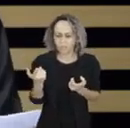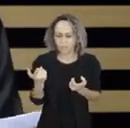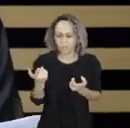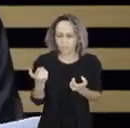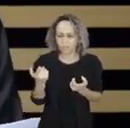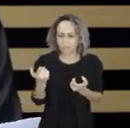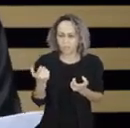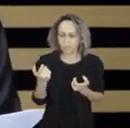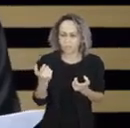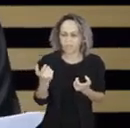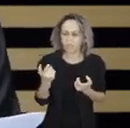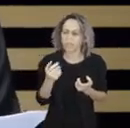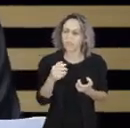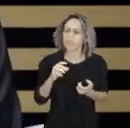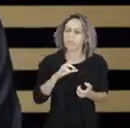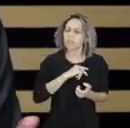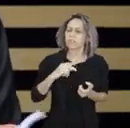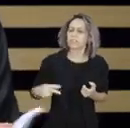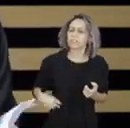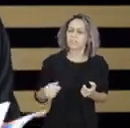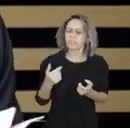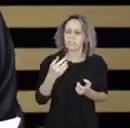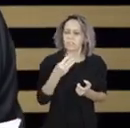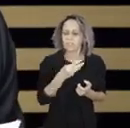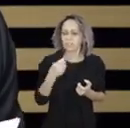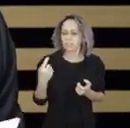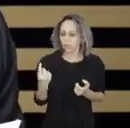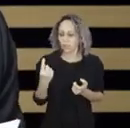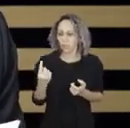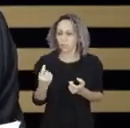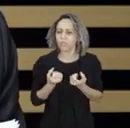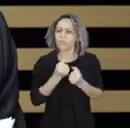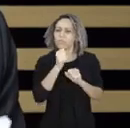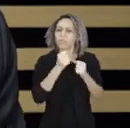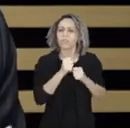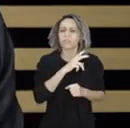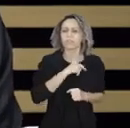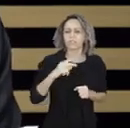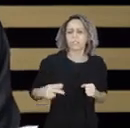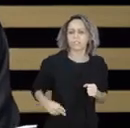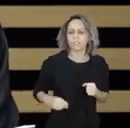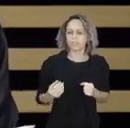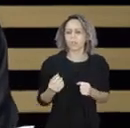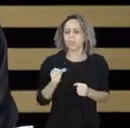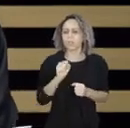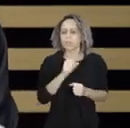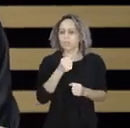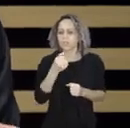Fabricação de instrumentos musicais, China, 83%.